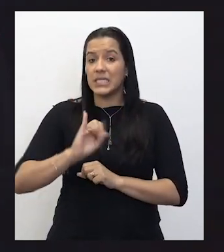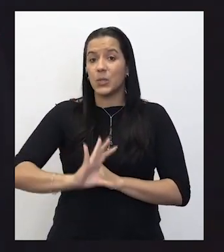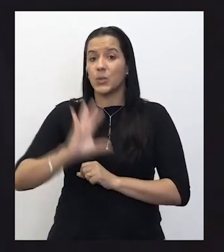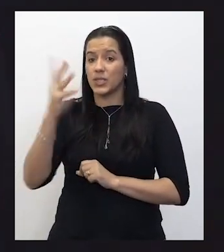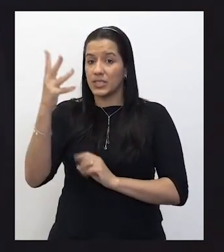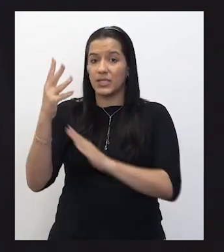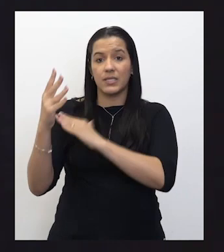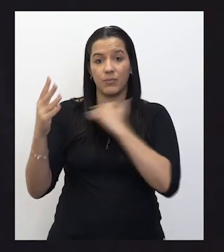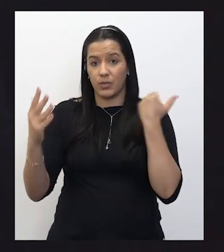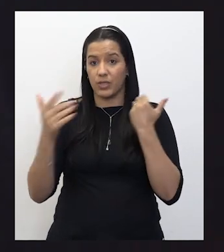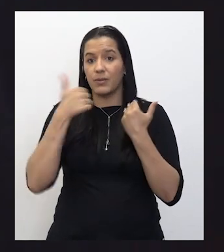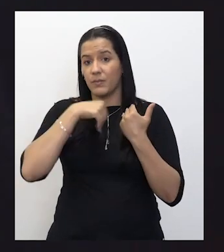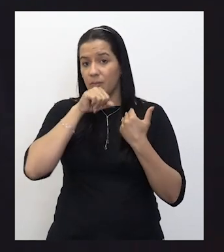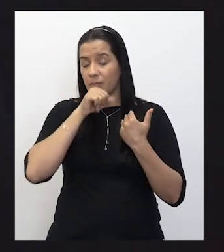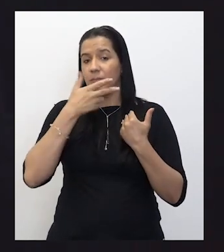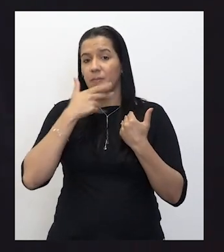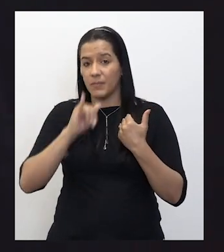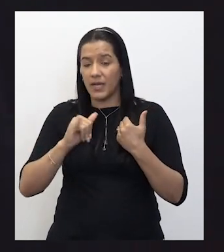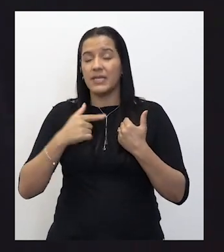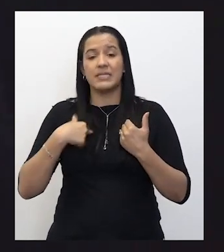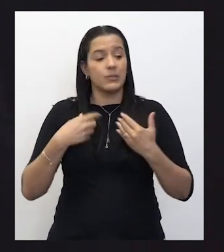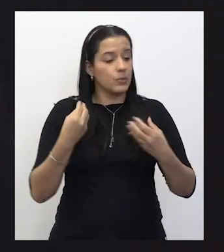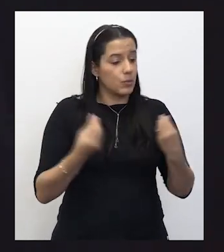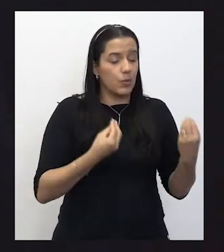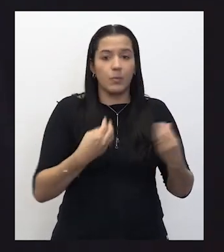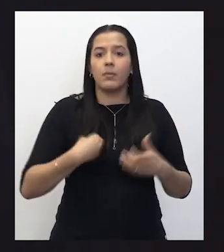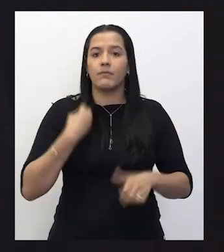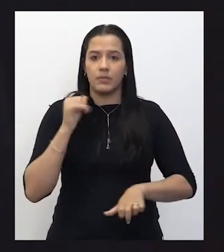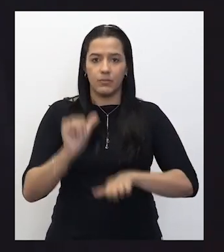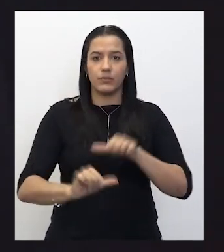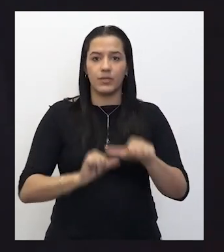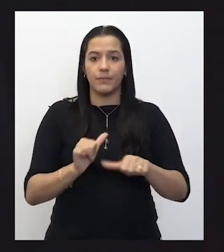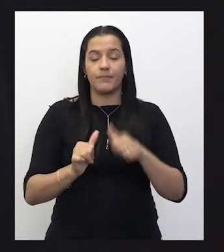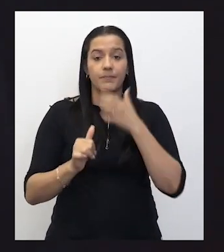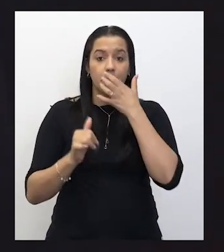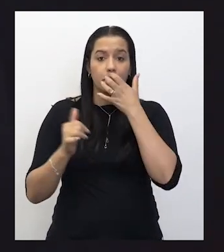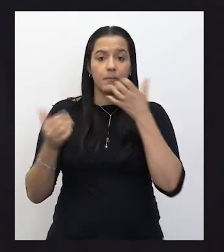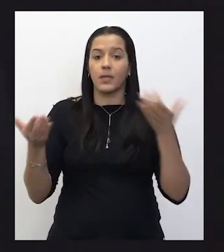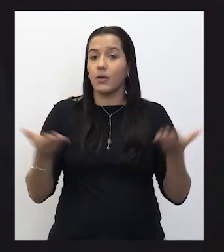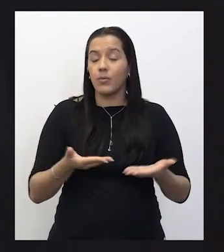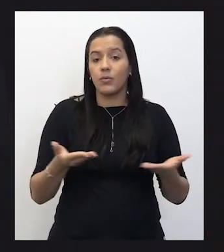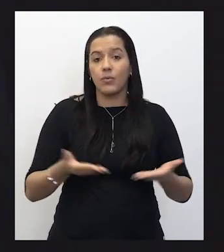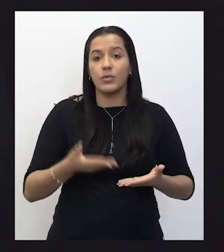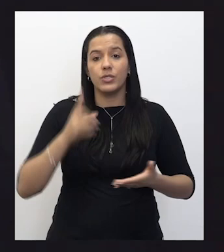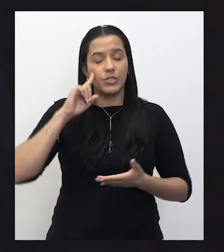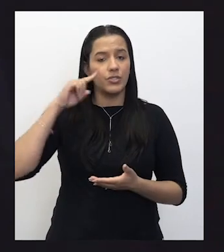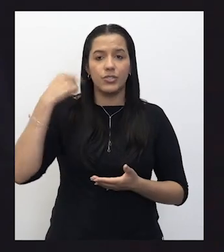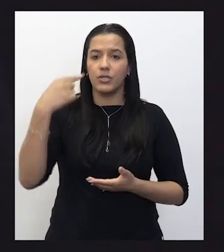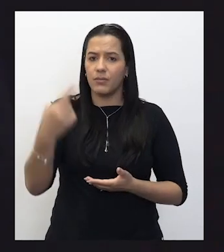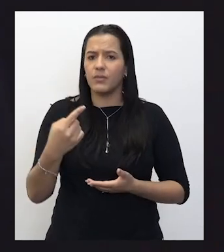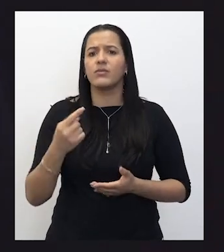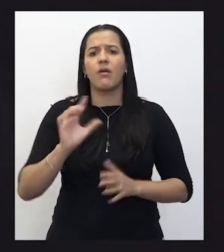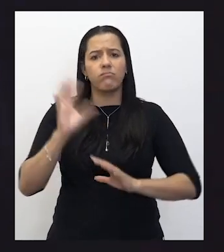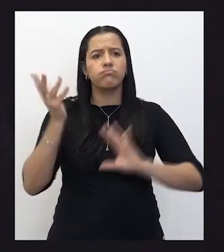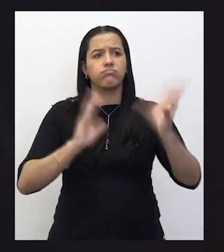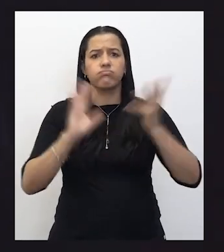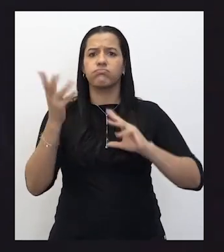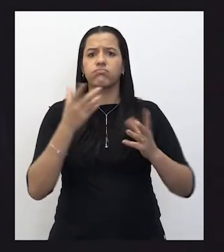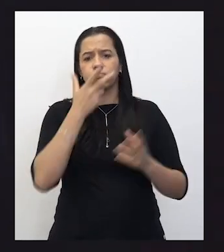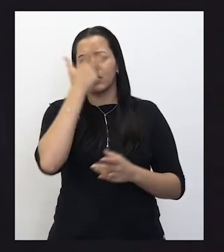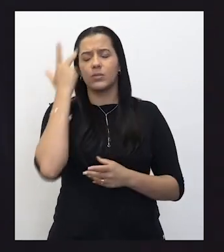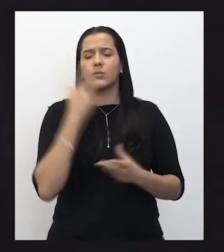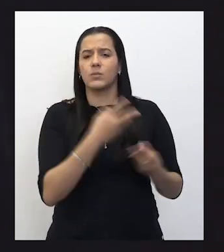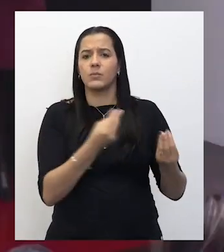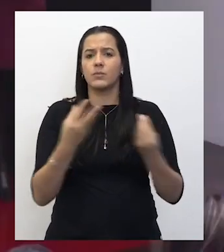por uma situação como essas. E diariamente isso acontece com muitas pessoas. Né? E a forma como essas